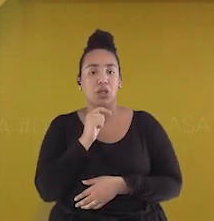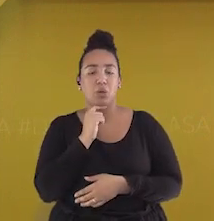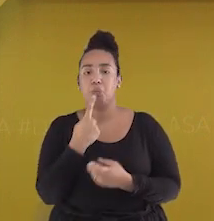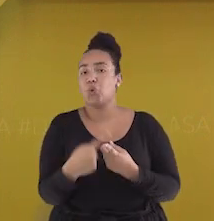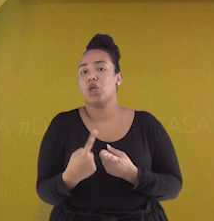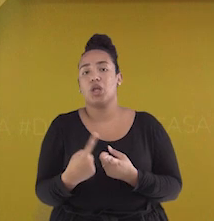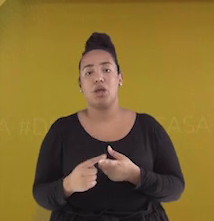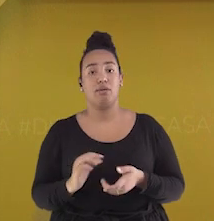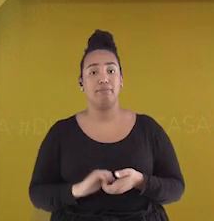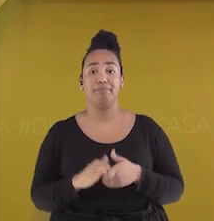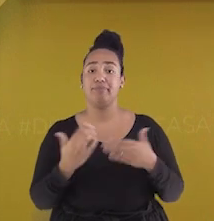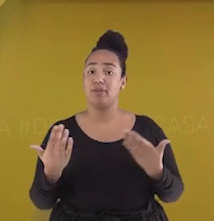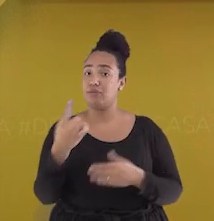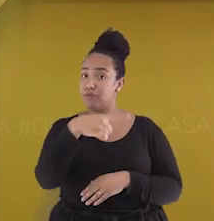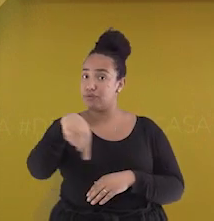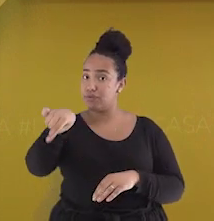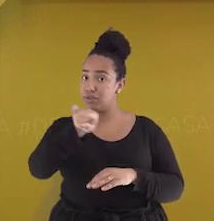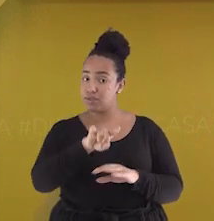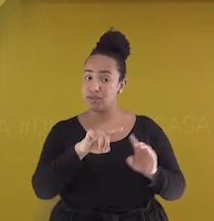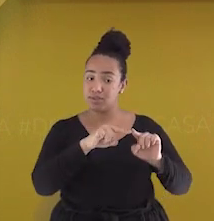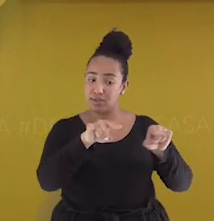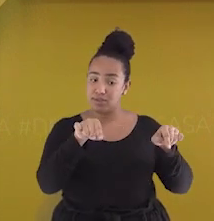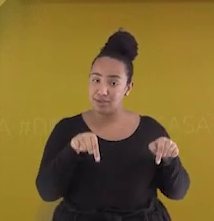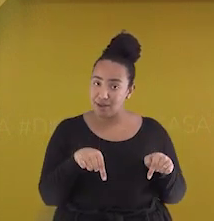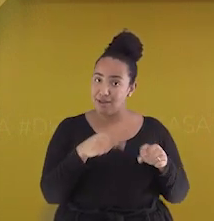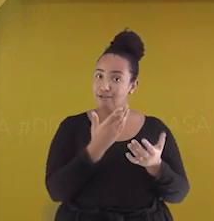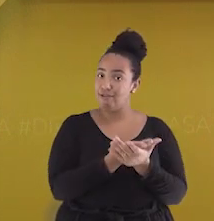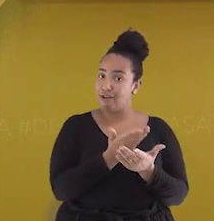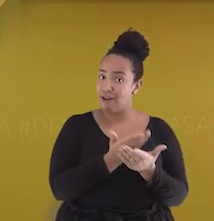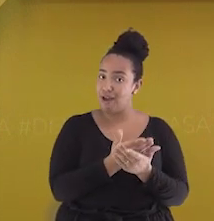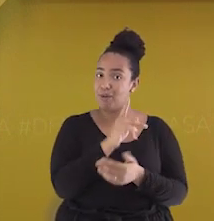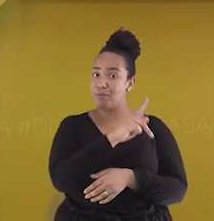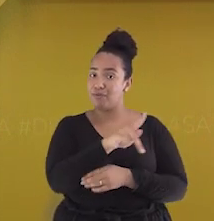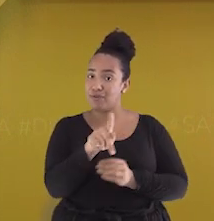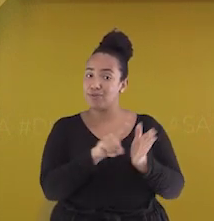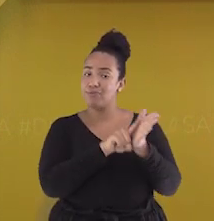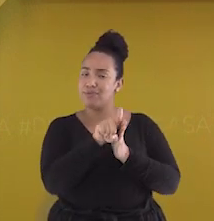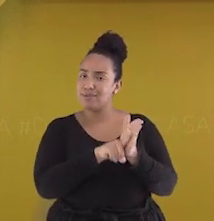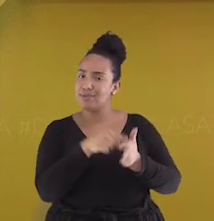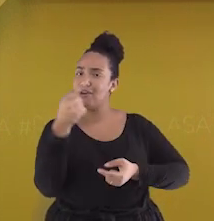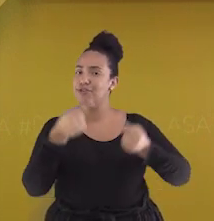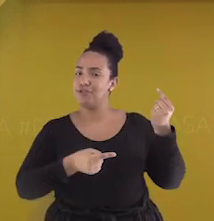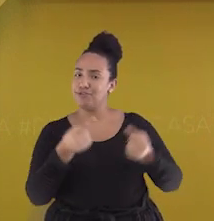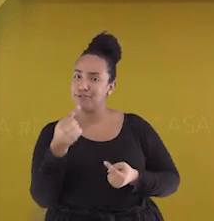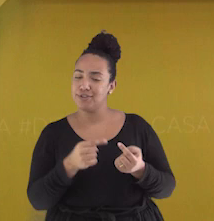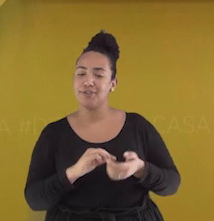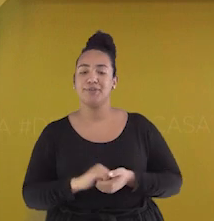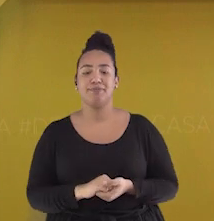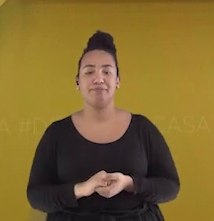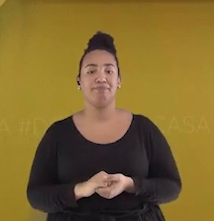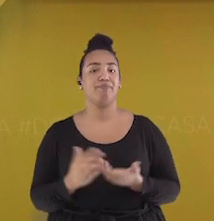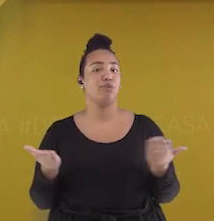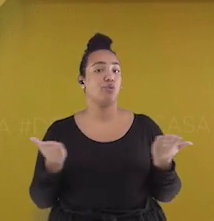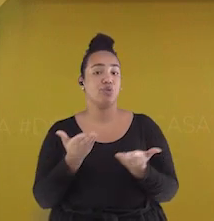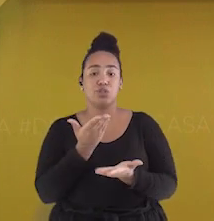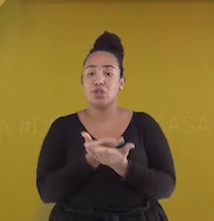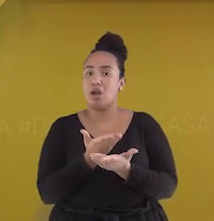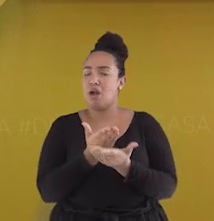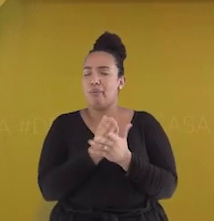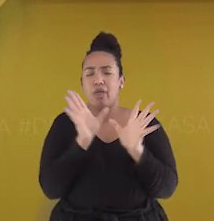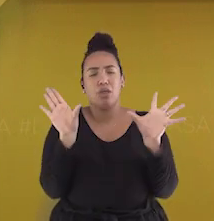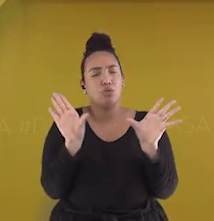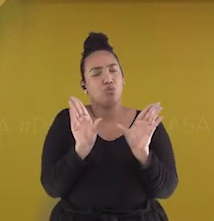esse conteúdo com seu professor e os colegas de sala. Pesquise mais. A aula de hoje foi só um